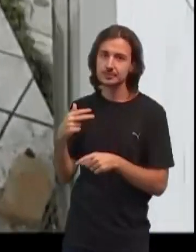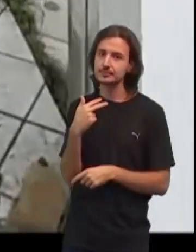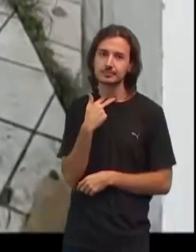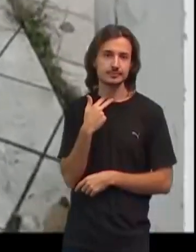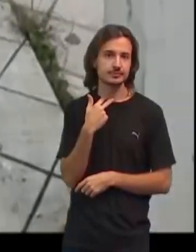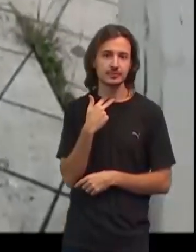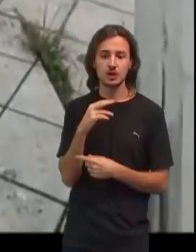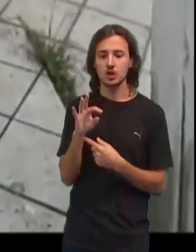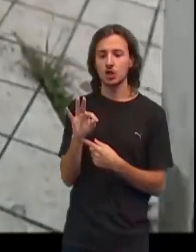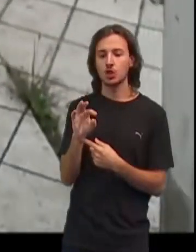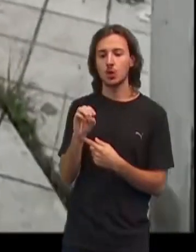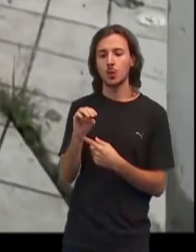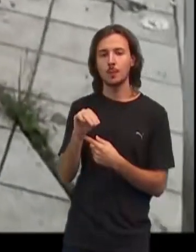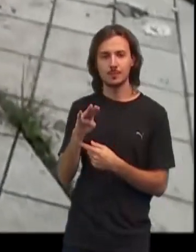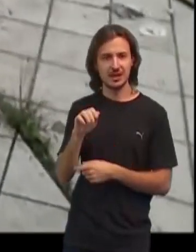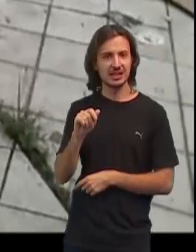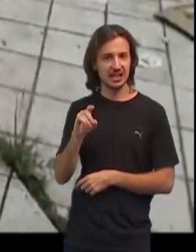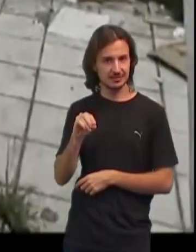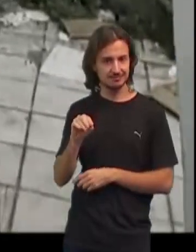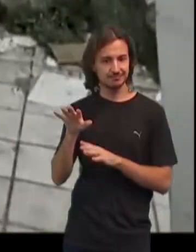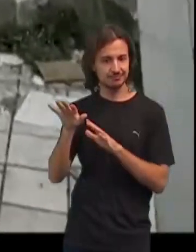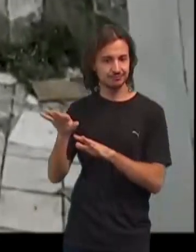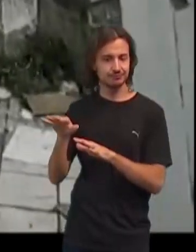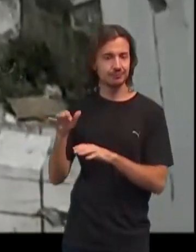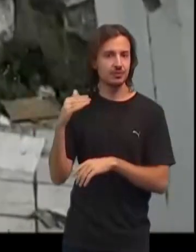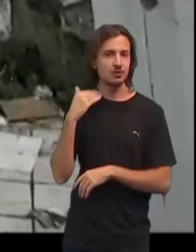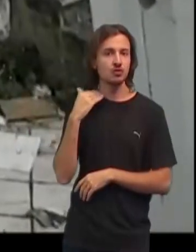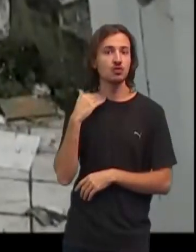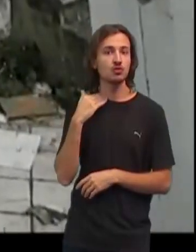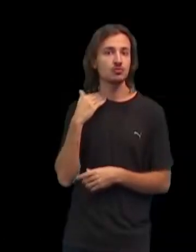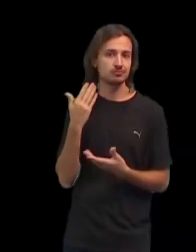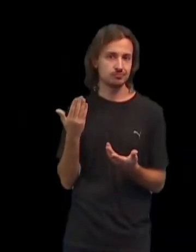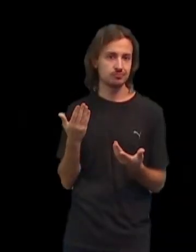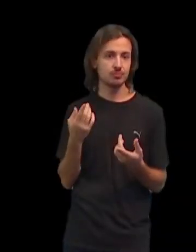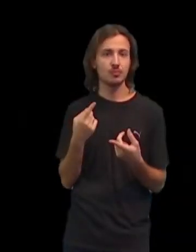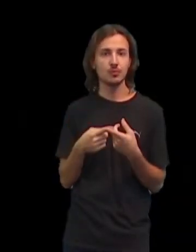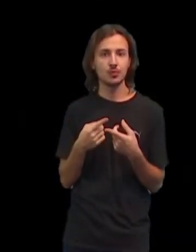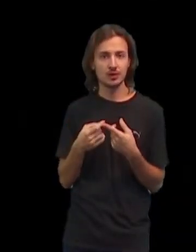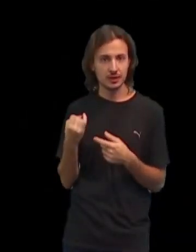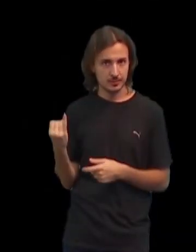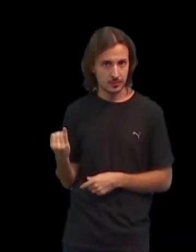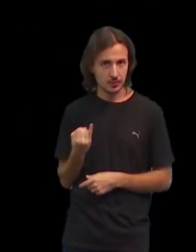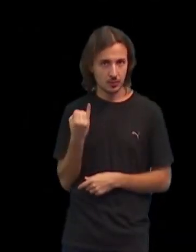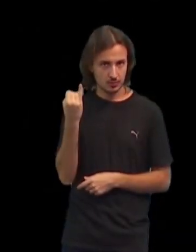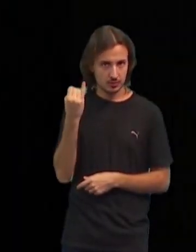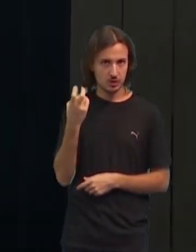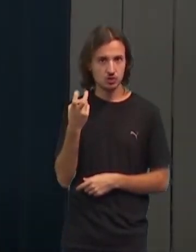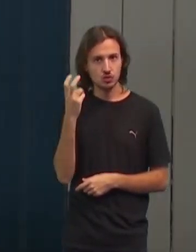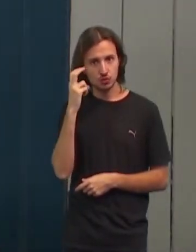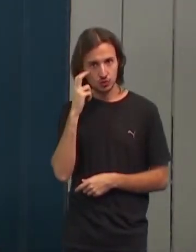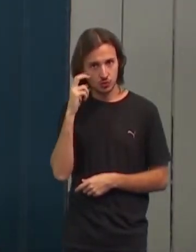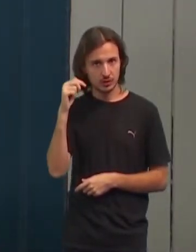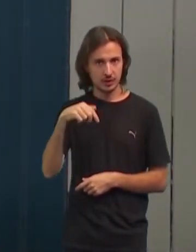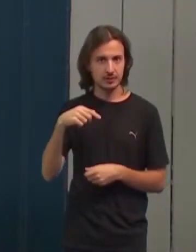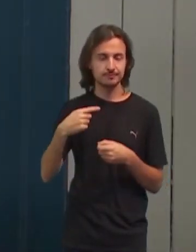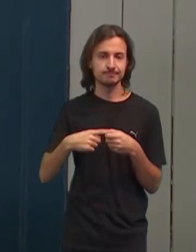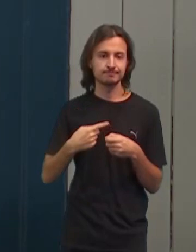Tombada pela Prefeitura Municipal de Juiz de Fora, por sua importância cultura para a cidade.